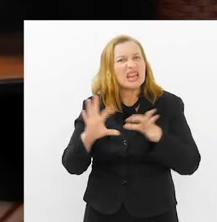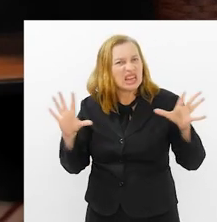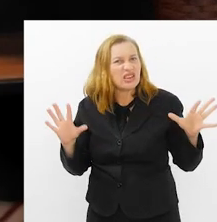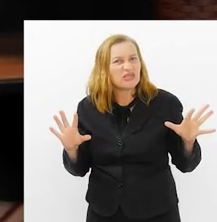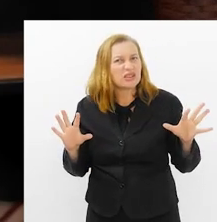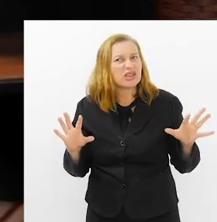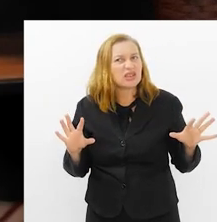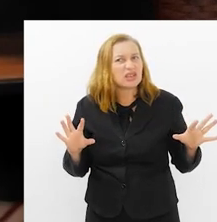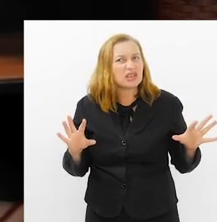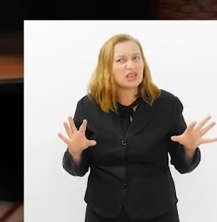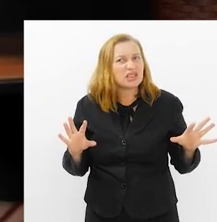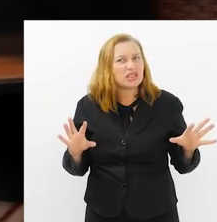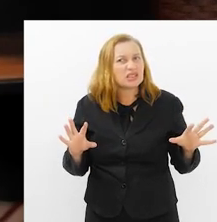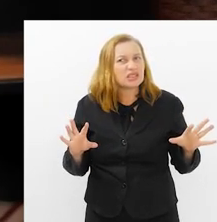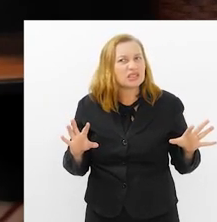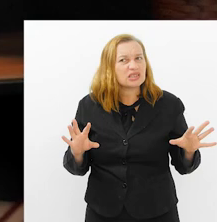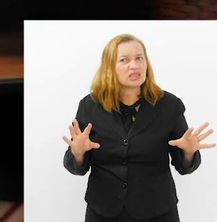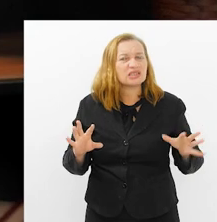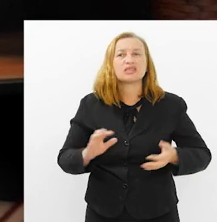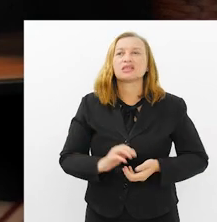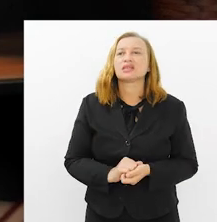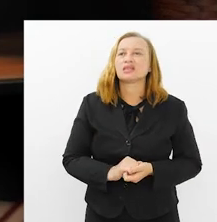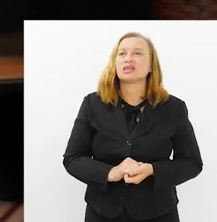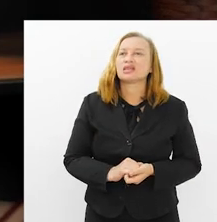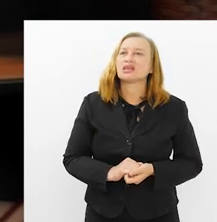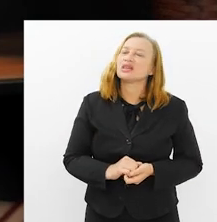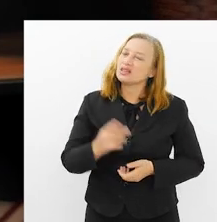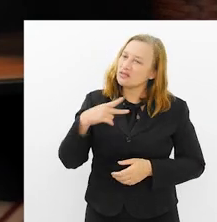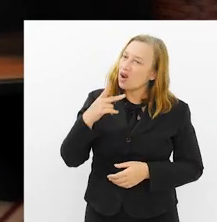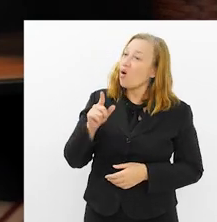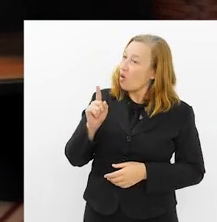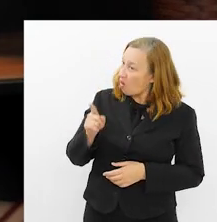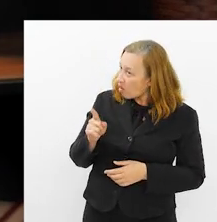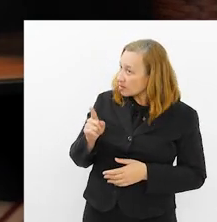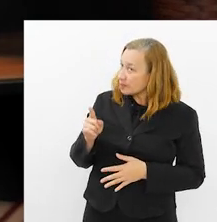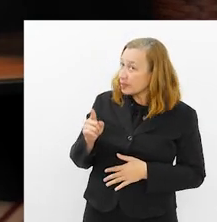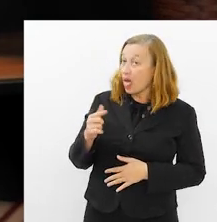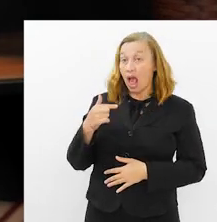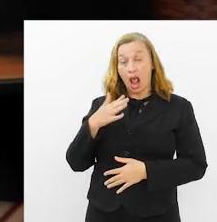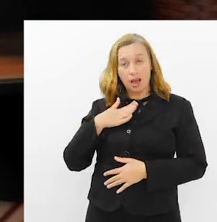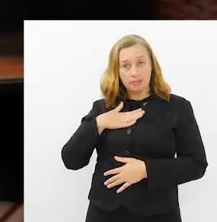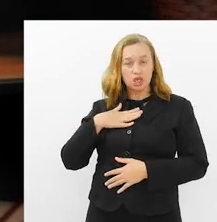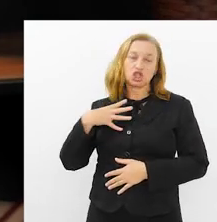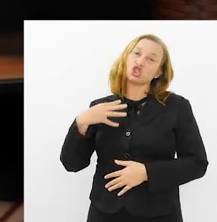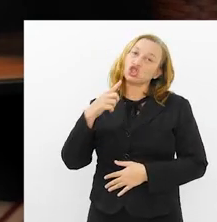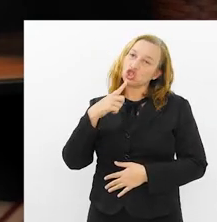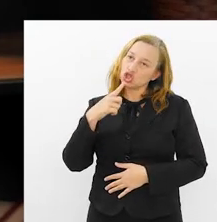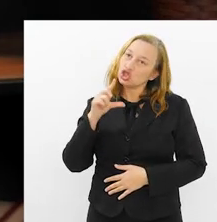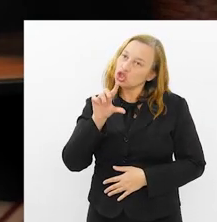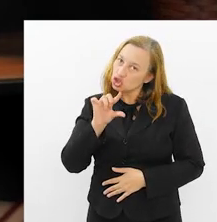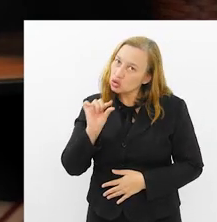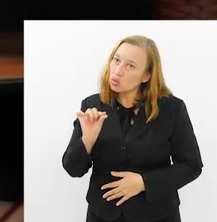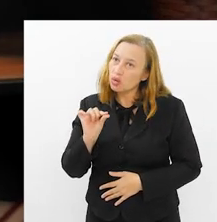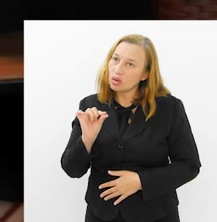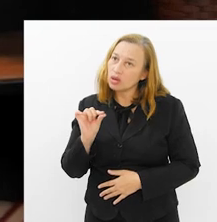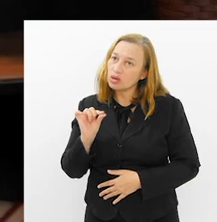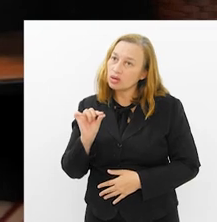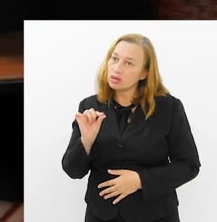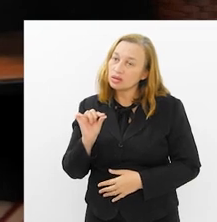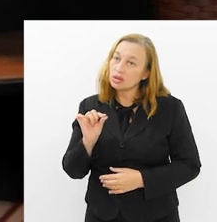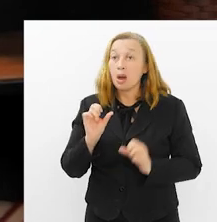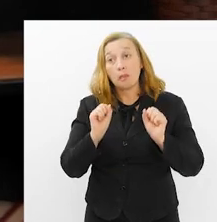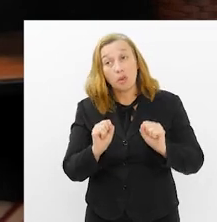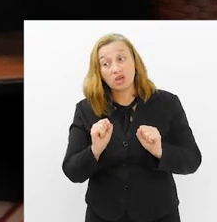diálogo aberto? Tem essa disponibilidade de falar, olha, esse foi a minha escolha, uhum,